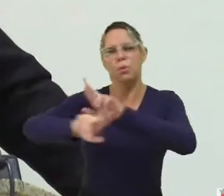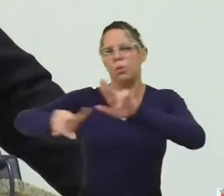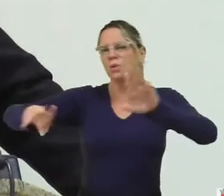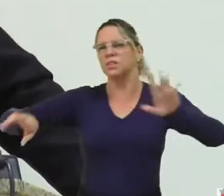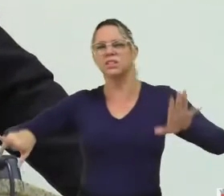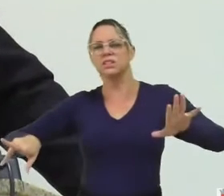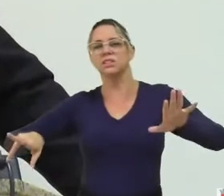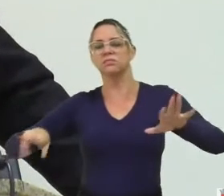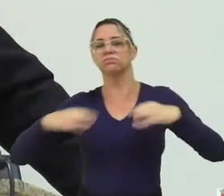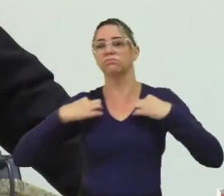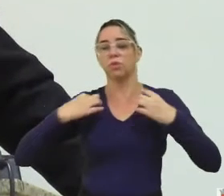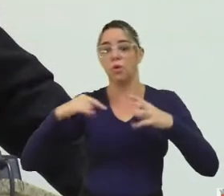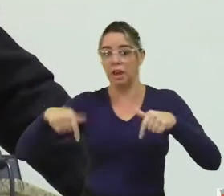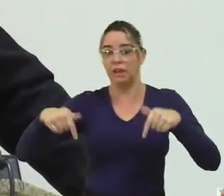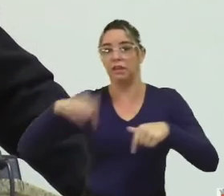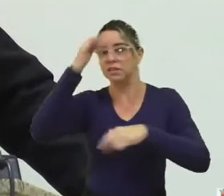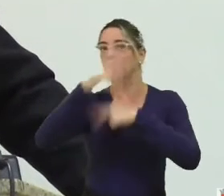município